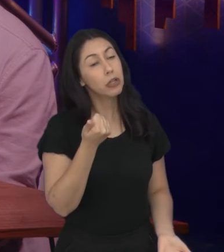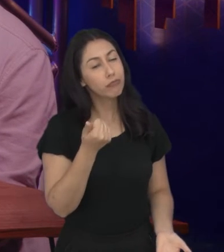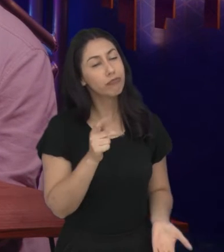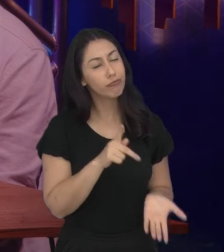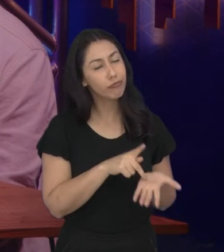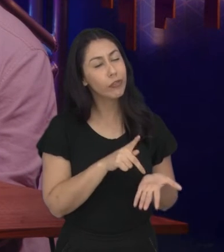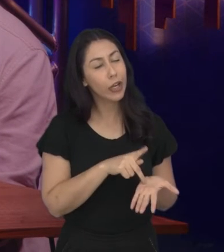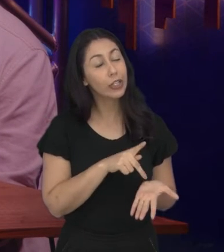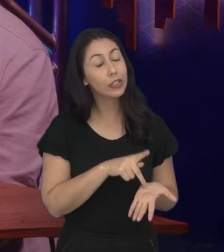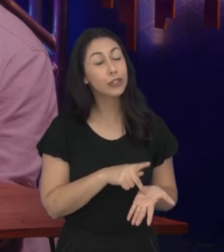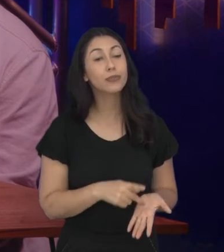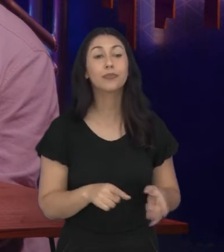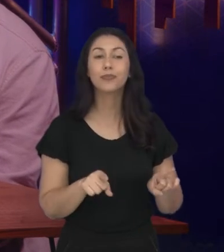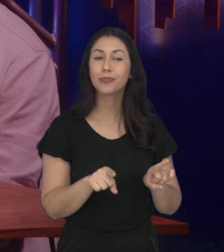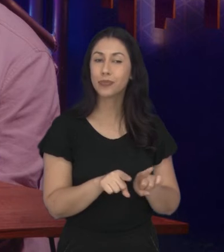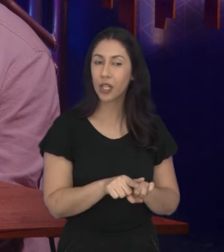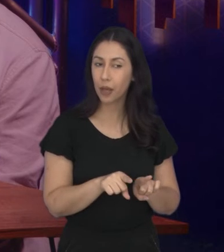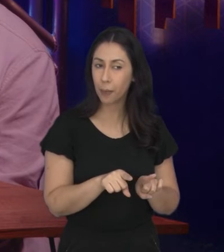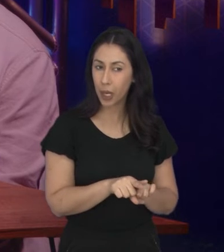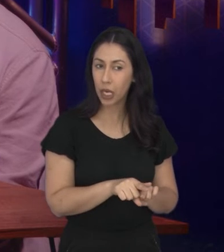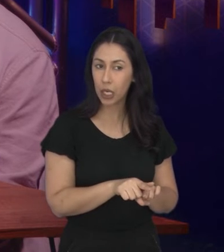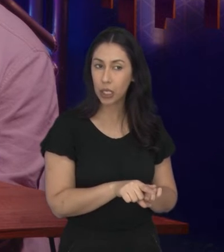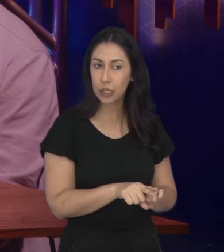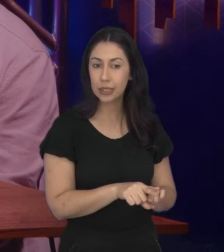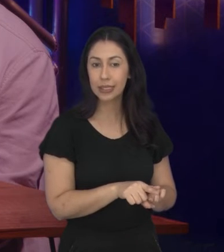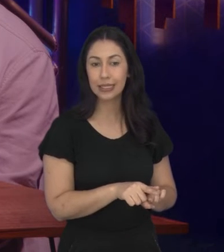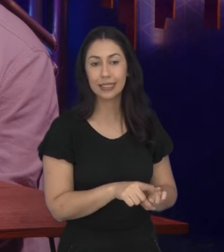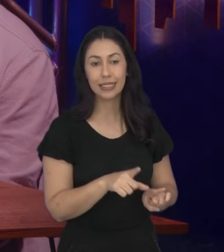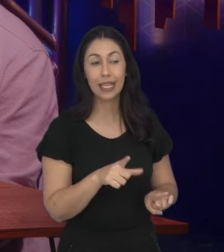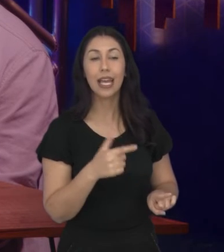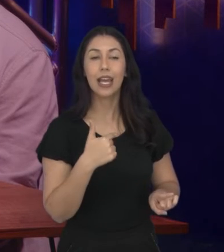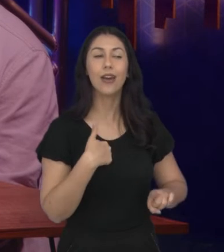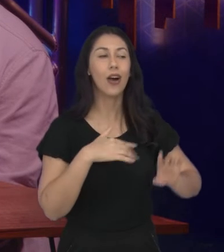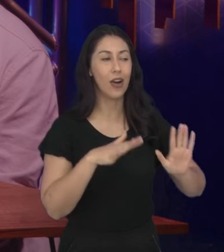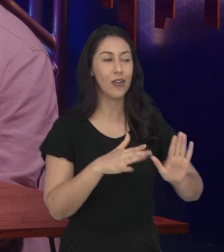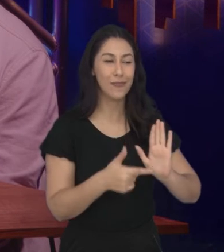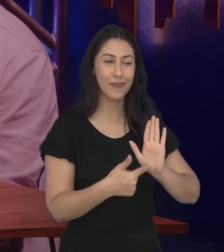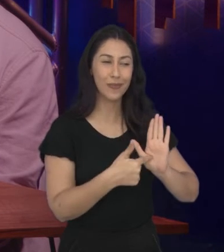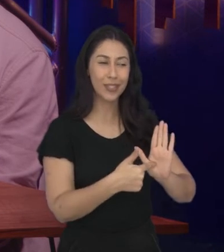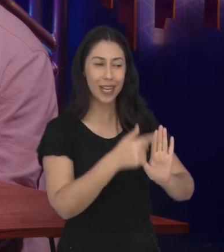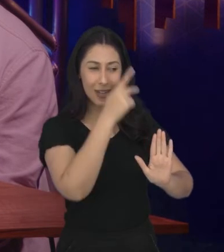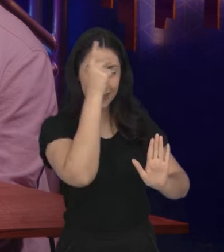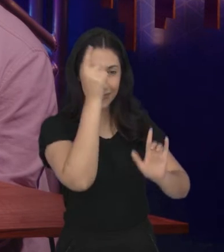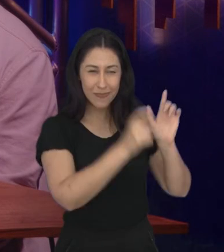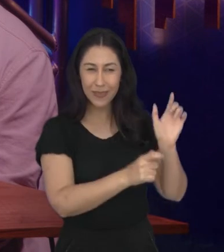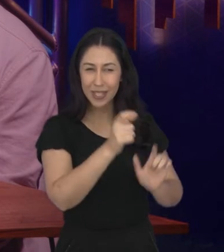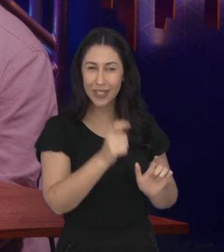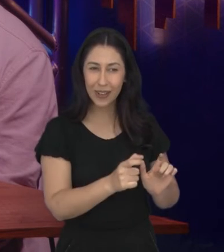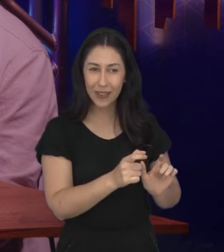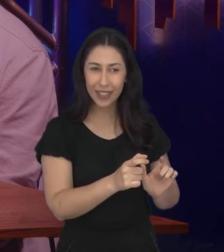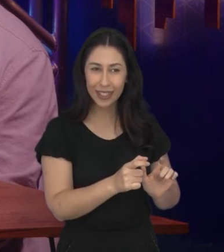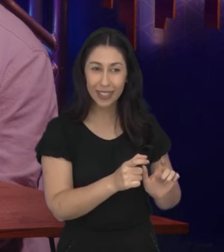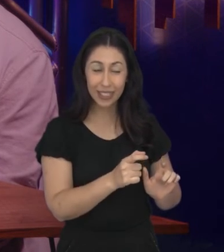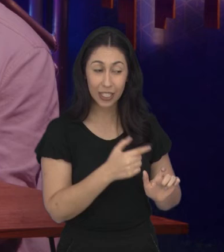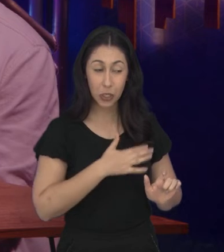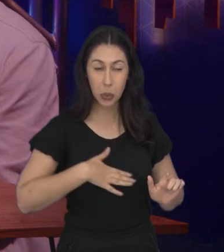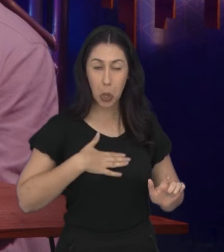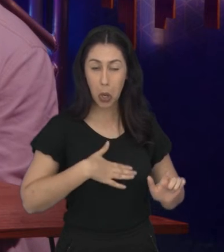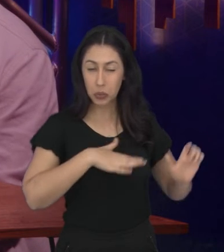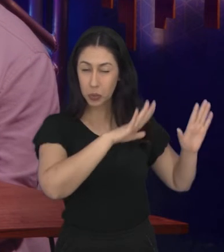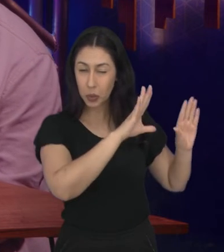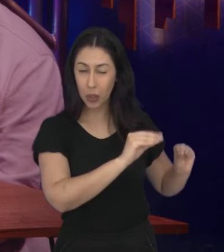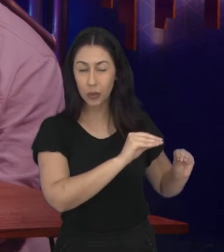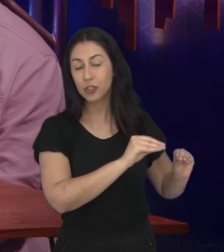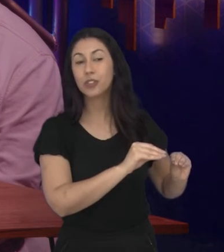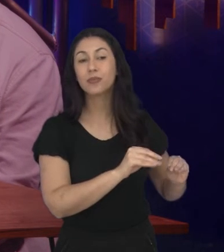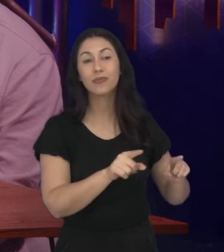bastante sentido. E existe uma outra questão, o Samu, vou defender agora um pouco as pessoas que acordam mais tarde,